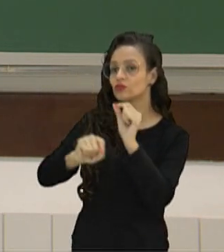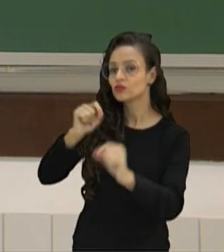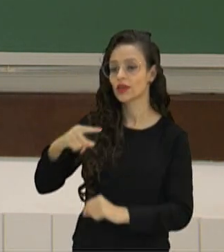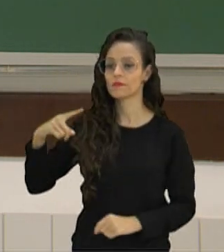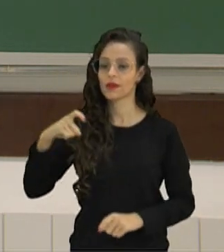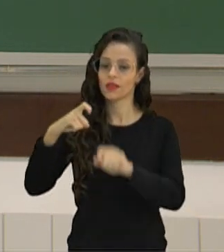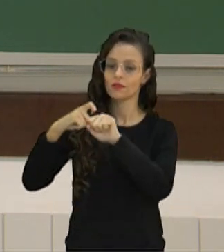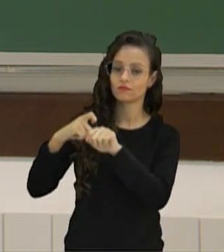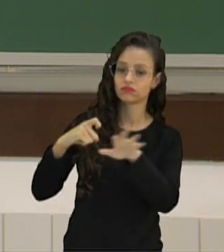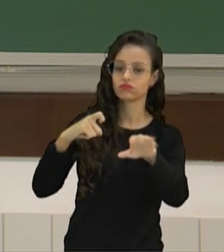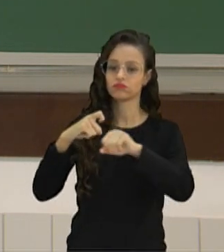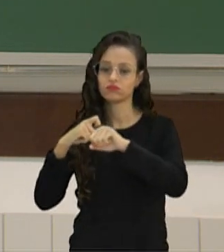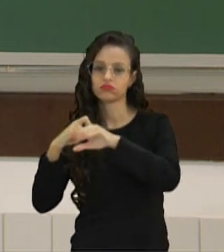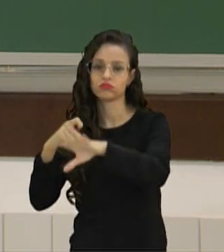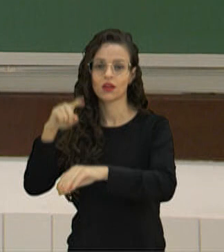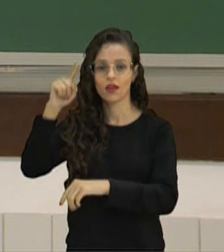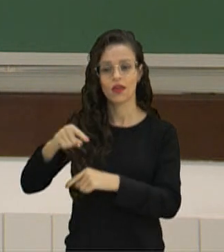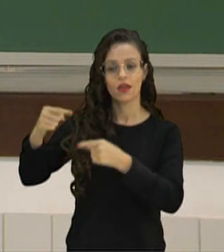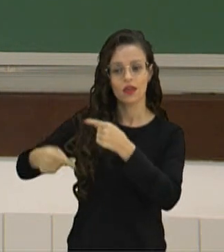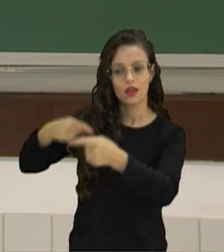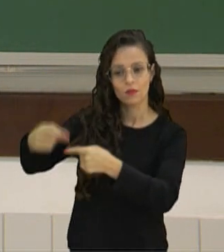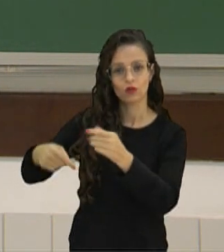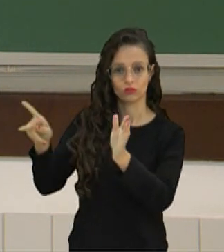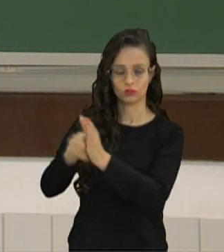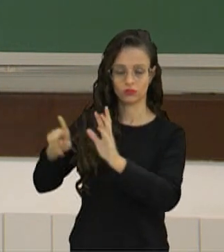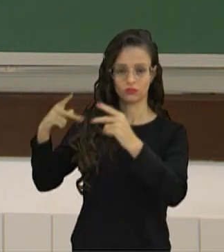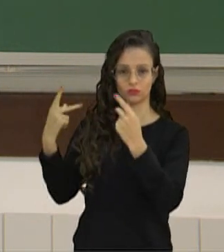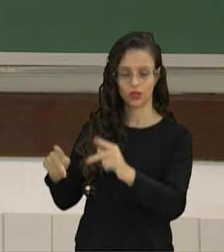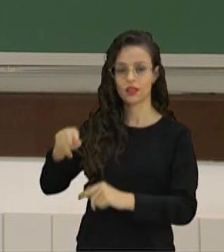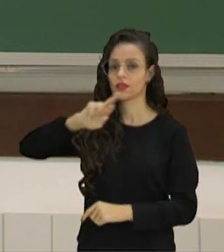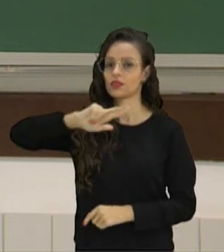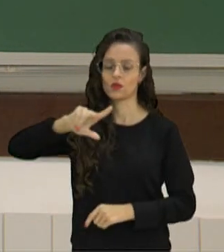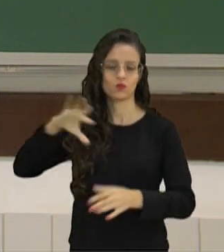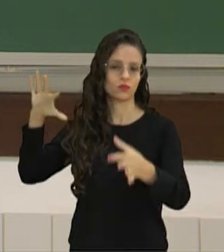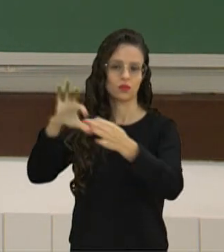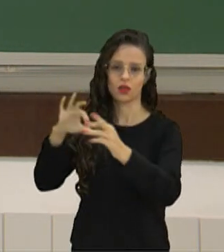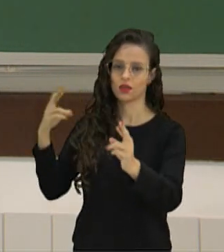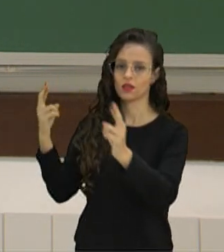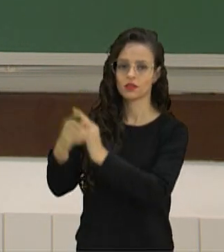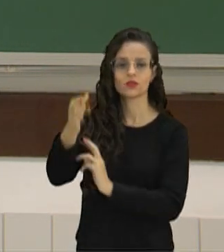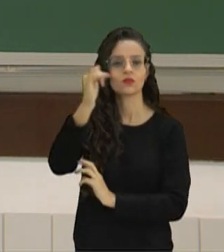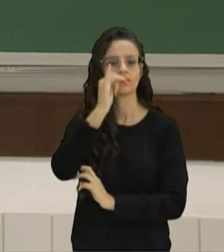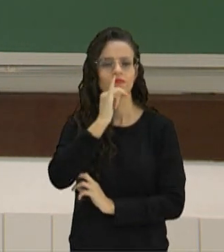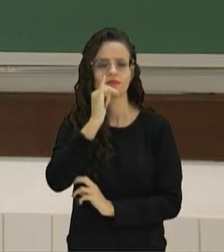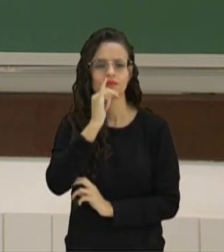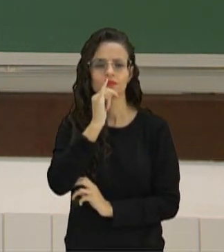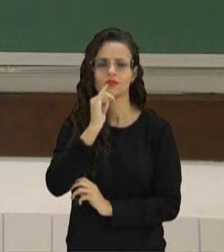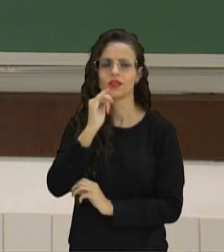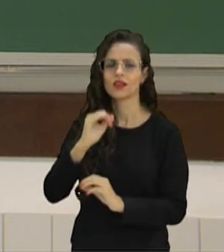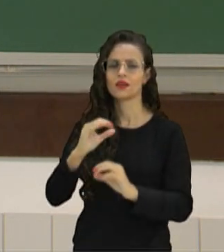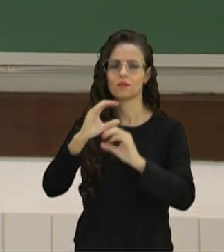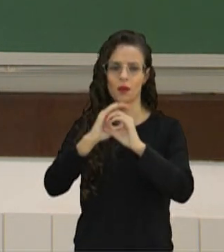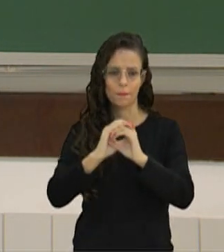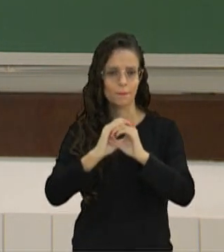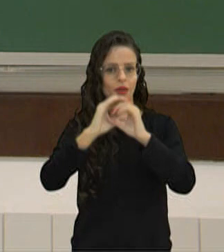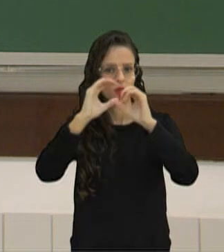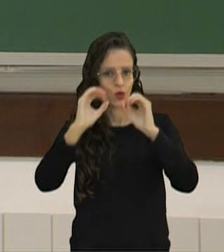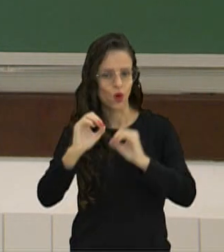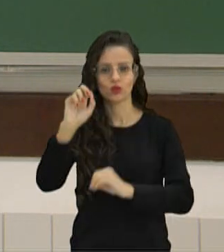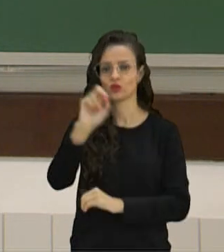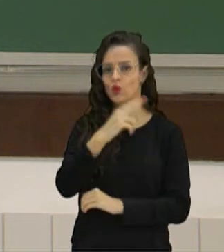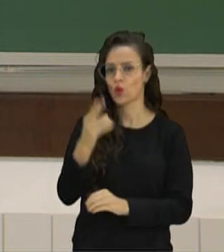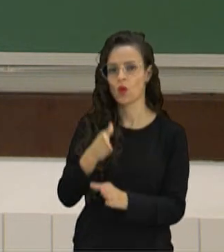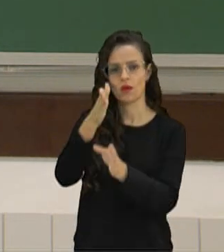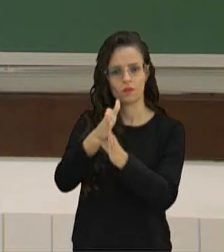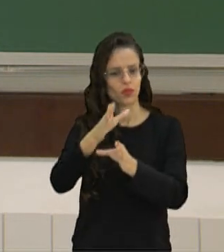seres, este é um método de reprodução desses seres. Não está relacionado, por exemplo, com a meiose ou com a mitose. Beleza?